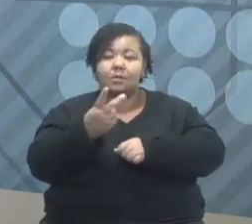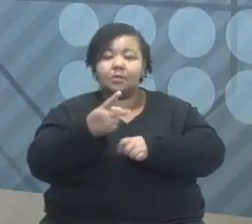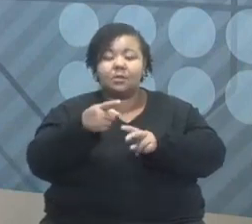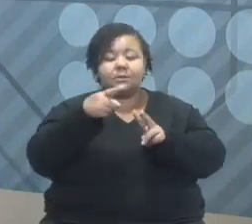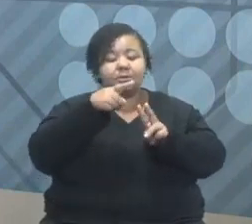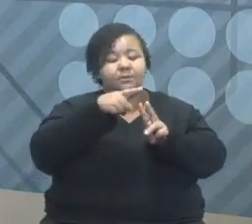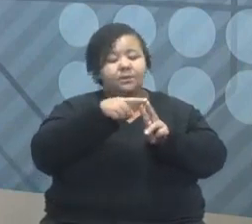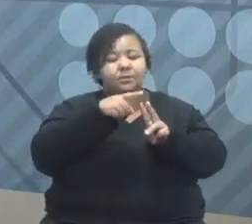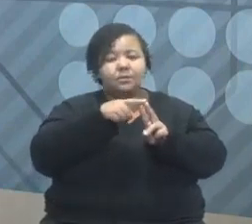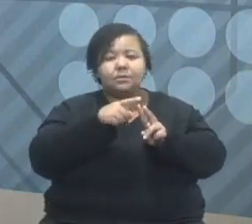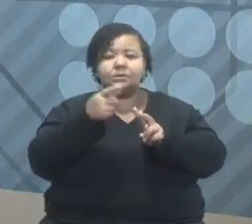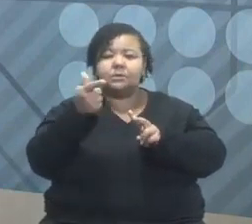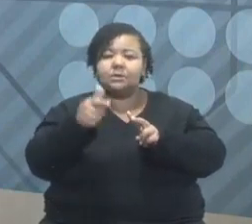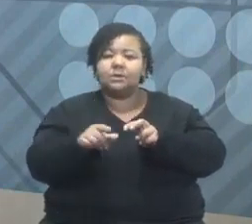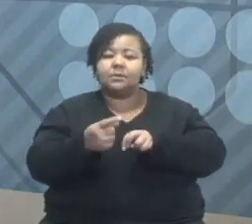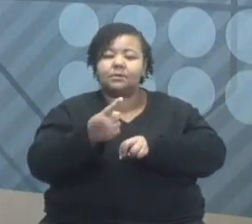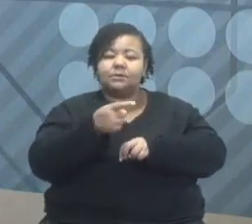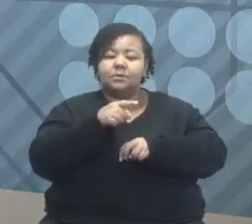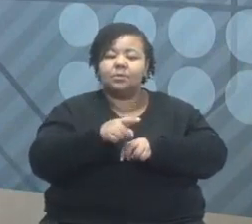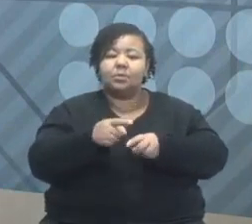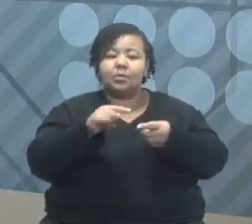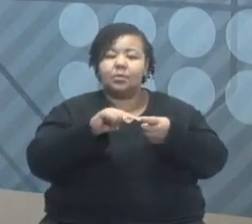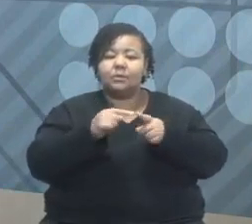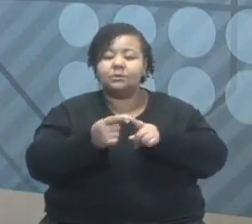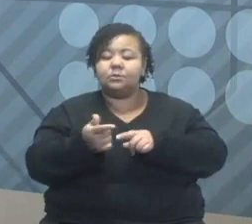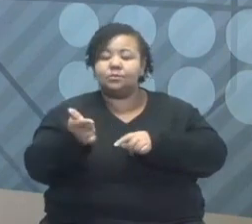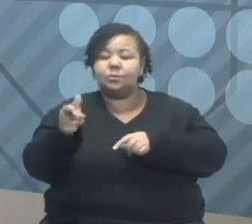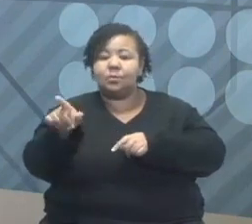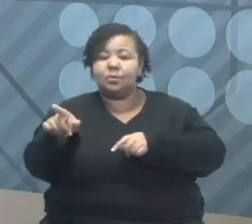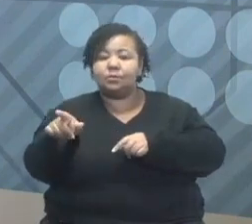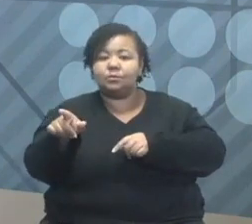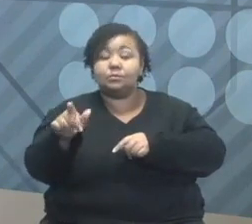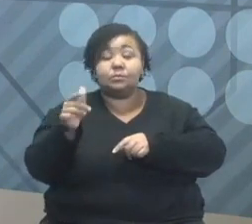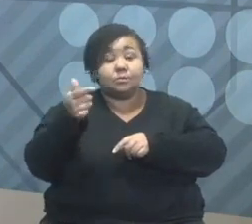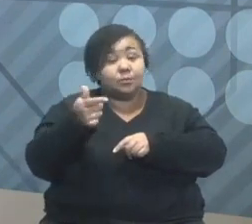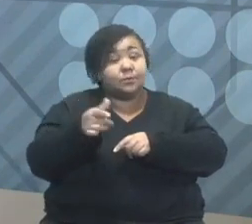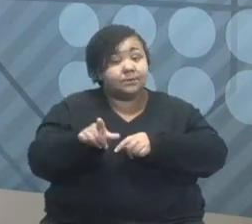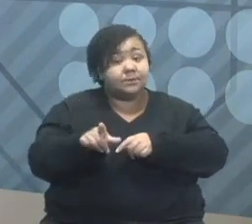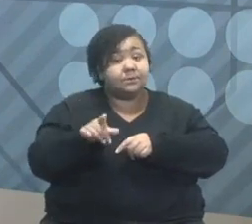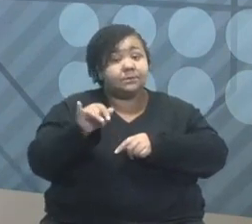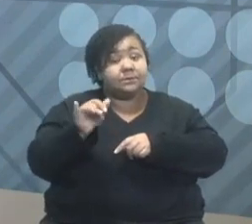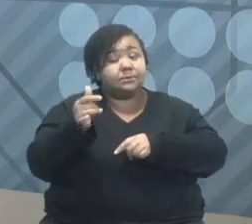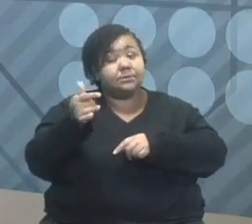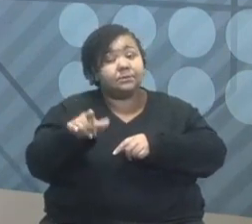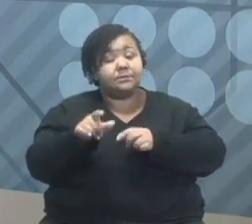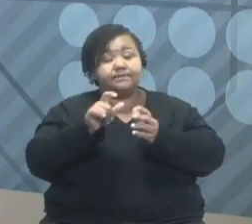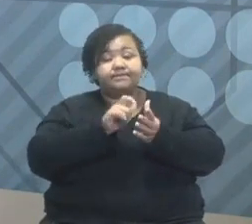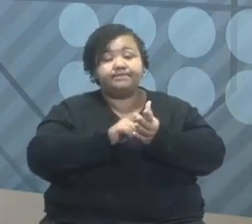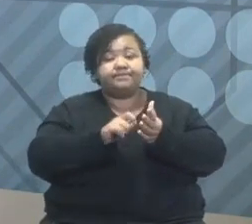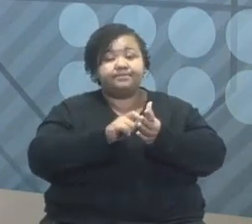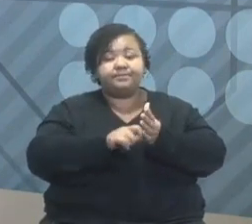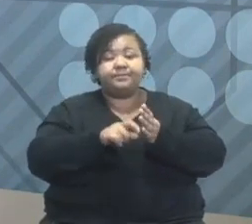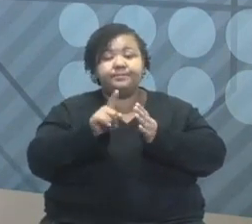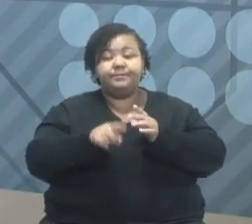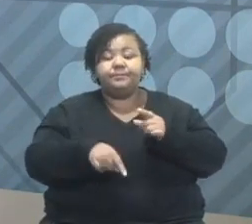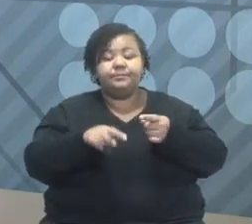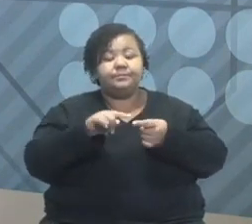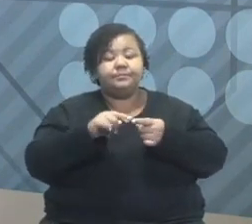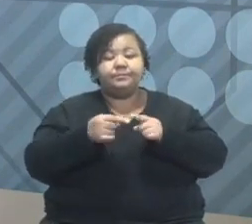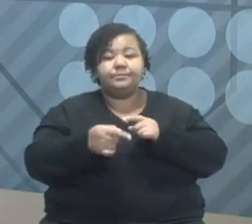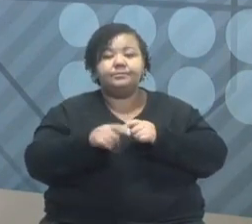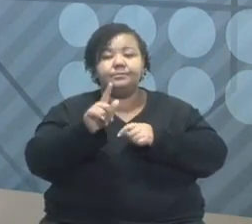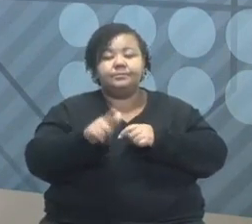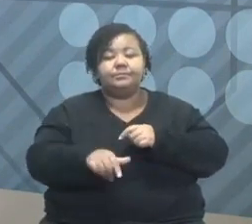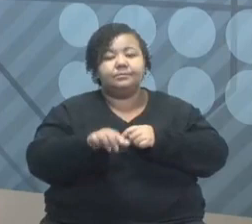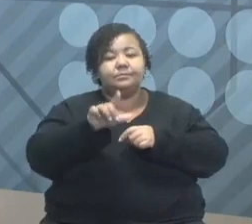Será que eu consigo escrever um vetor como combinação linear do outro? Consegui. Se eu conseguir escrevê-lo, então quer dizer que eu não